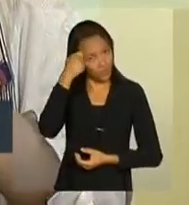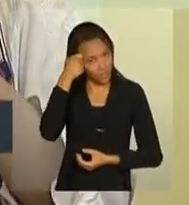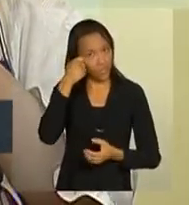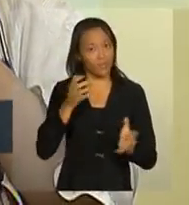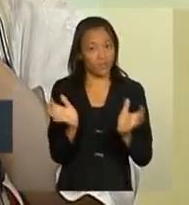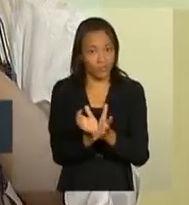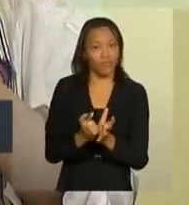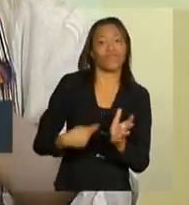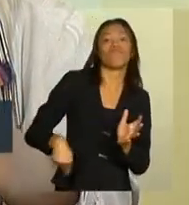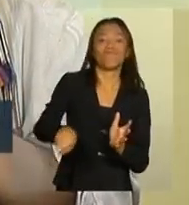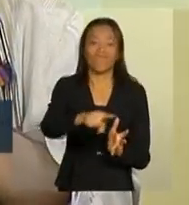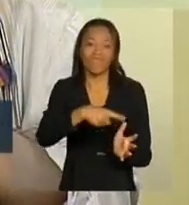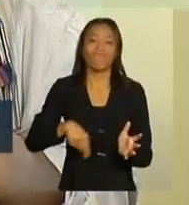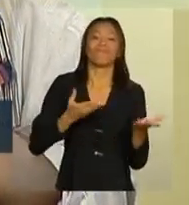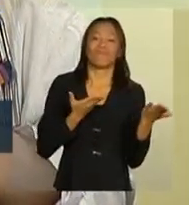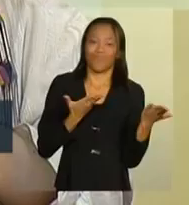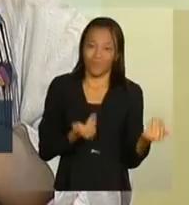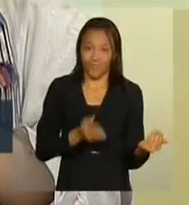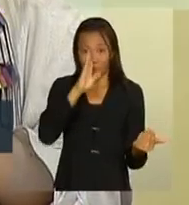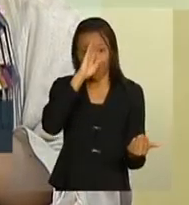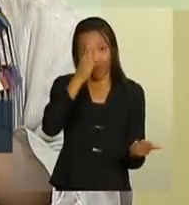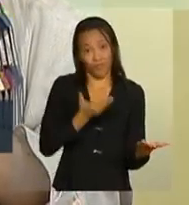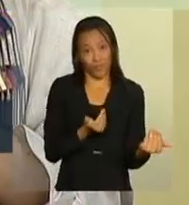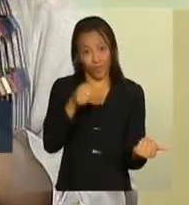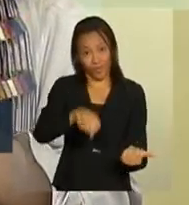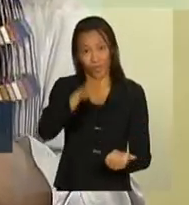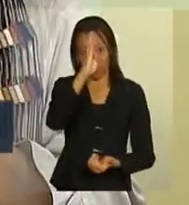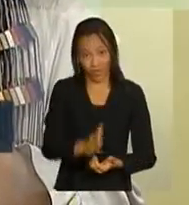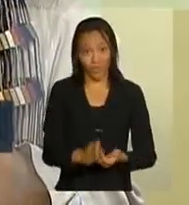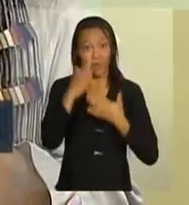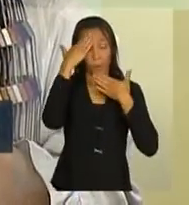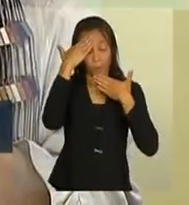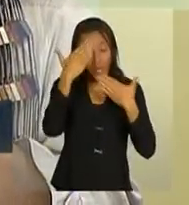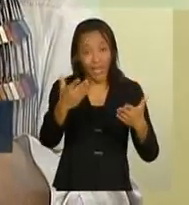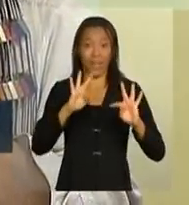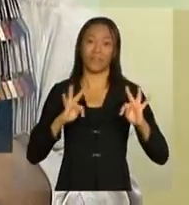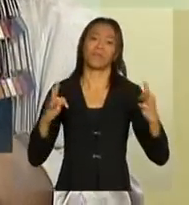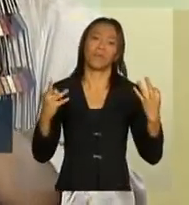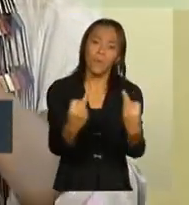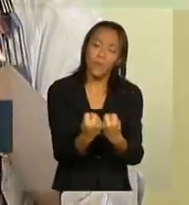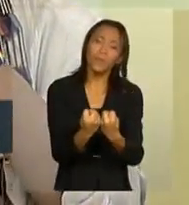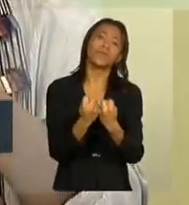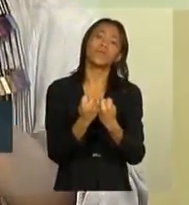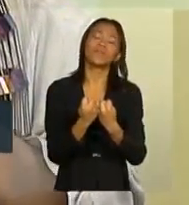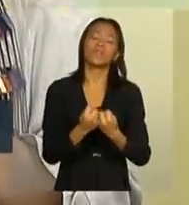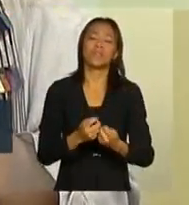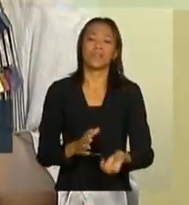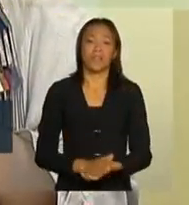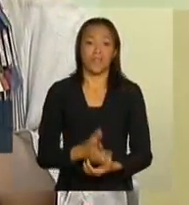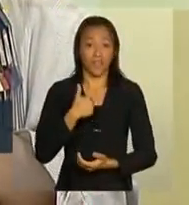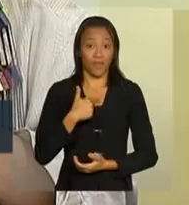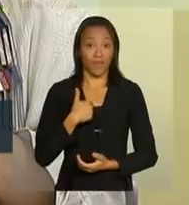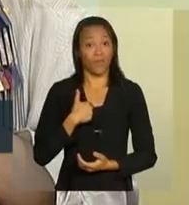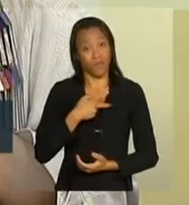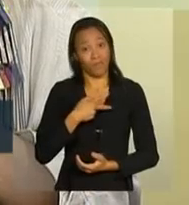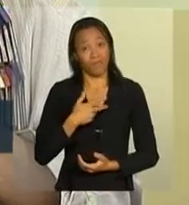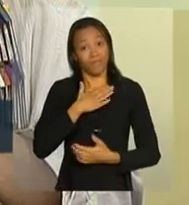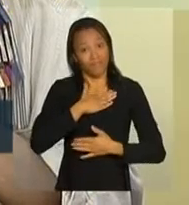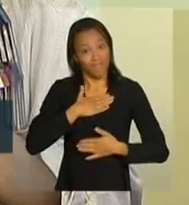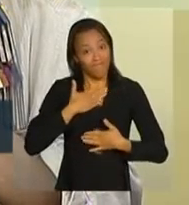população negra jovem. Eh, no Brasil. Muito obrigada a todos e desejo que nós tenhamos